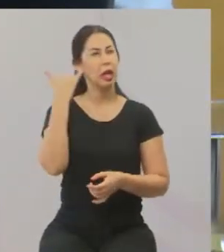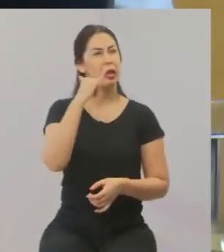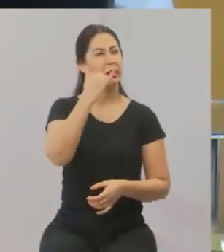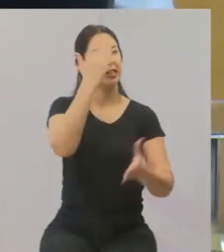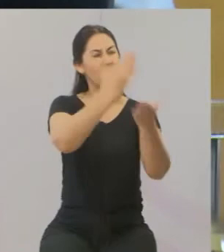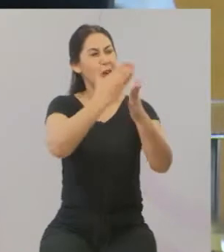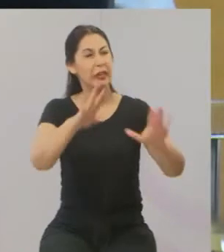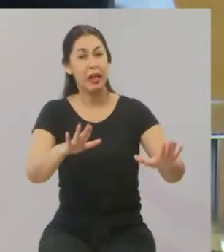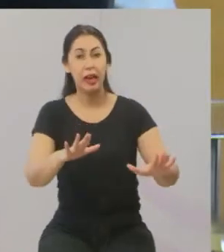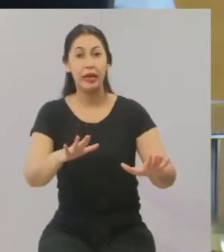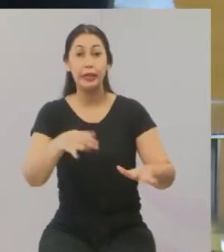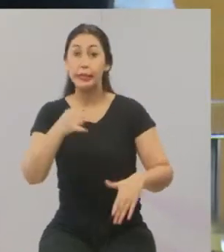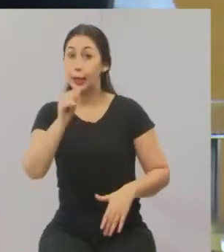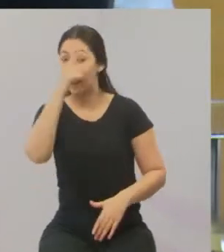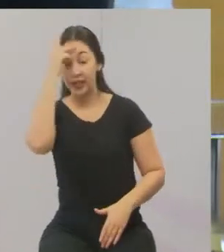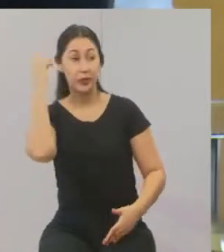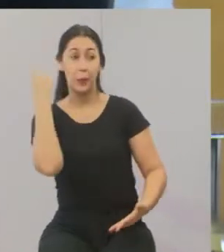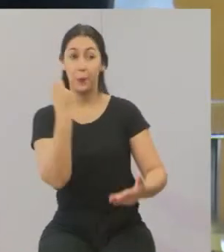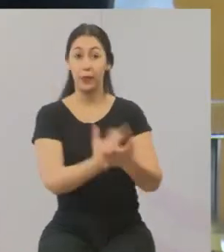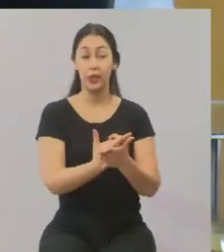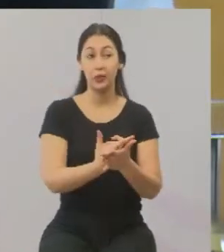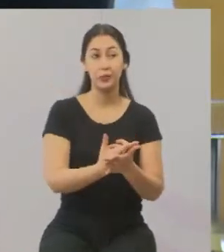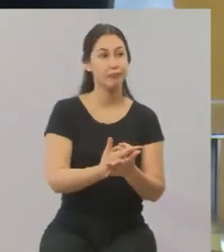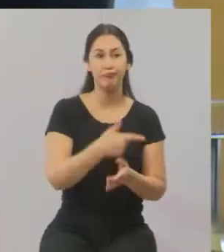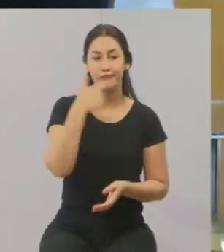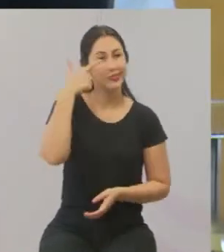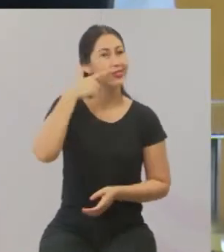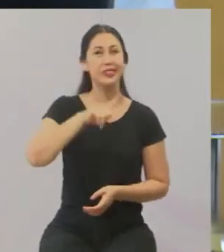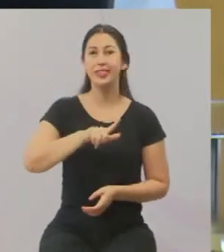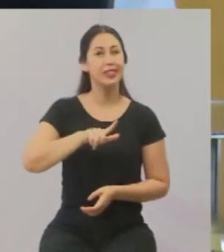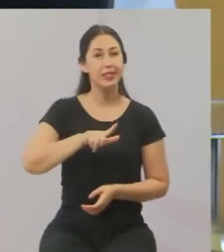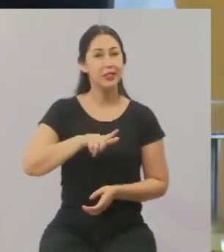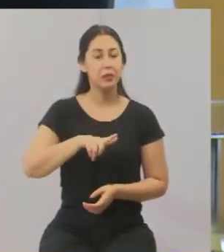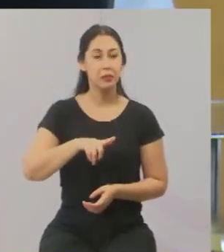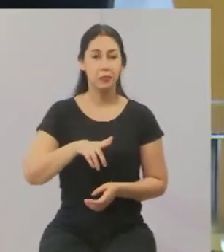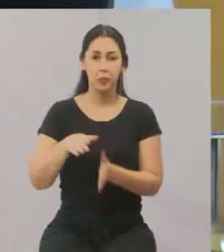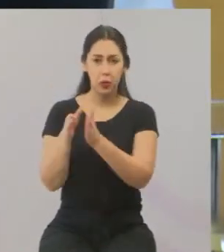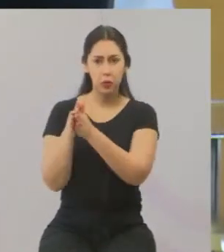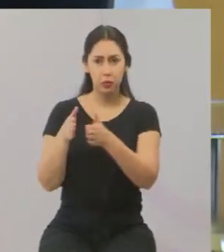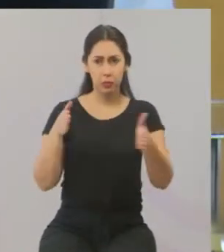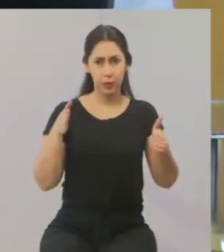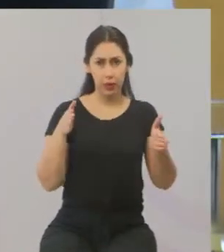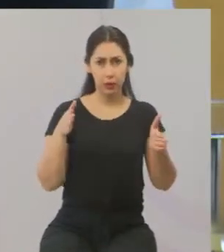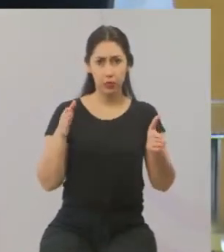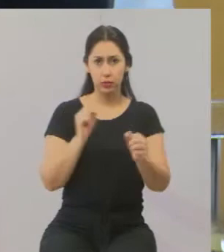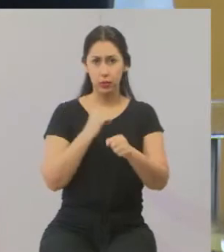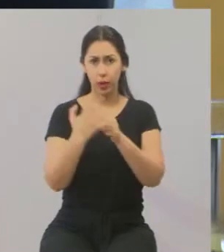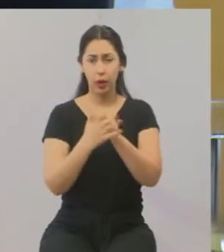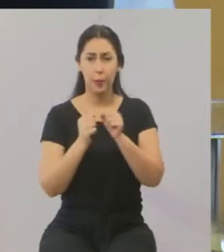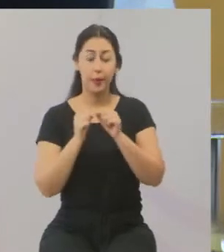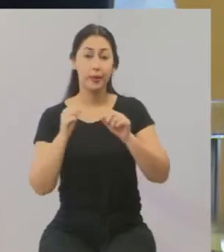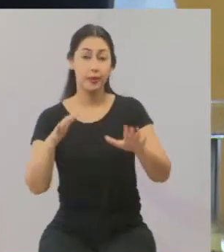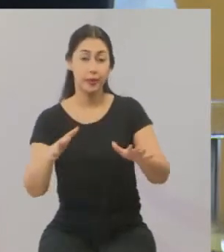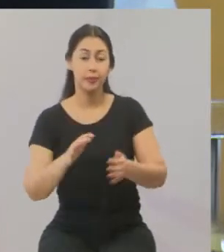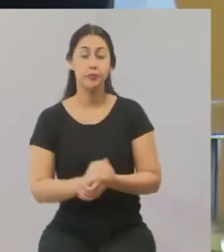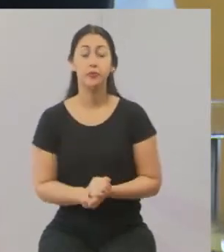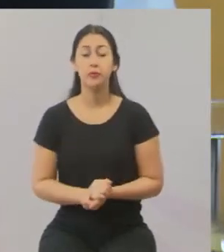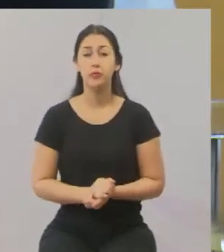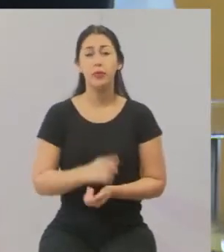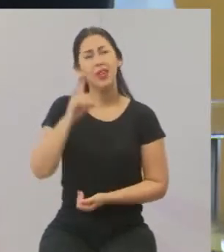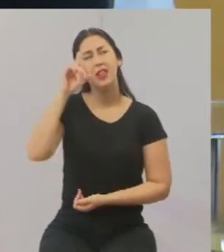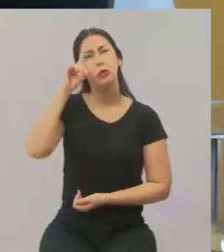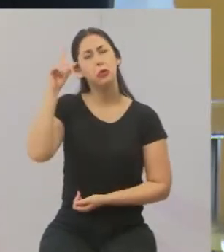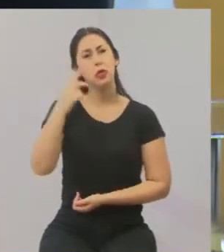conseguisse pagar as contas das concessionárias durante o período da pandemia do novo coronavírus. Considerando que essa resolução venceria em 23 de